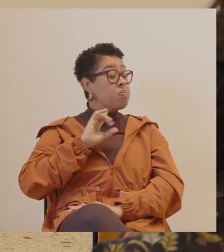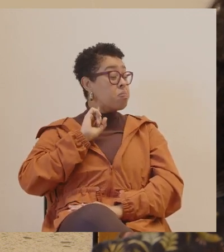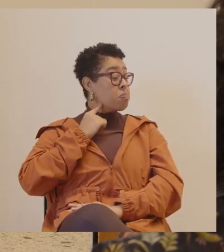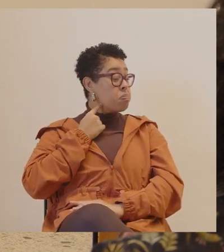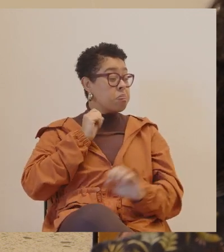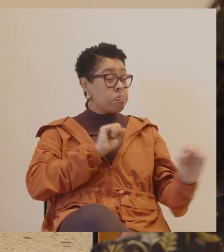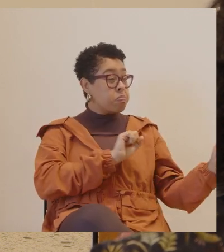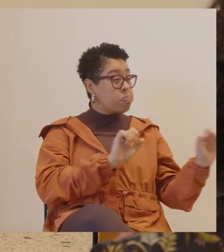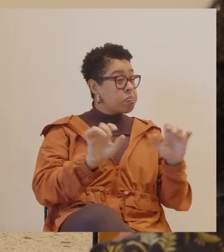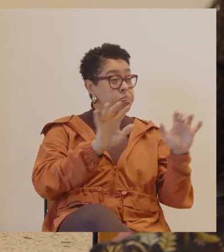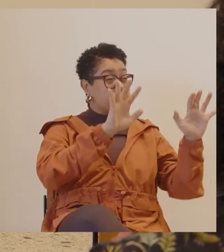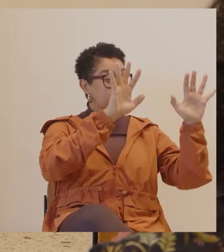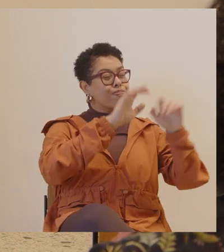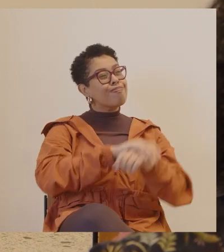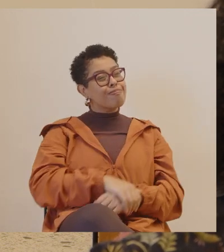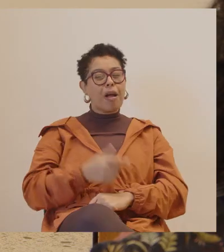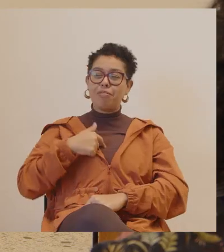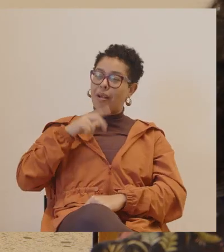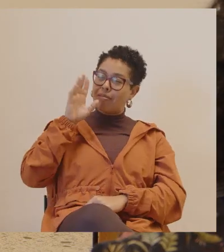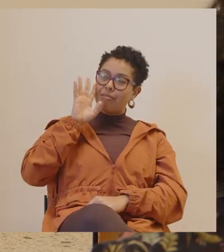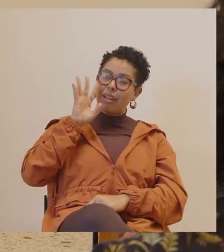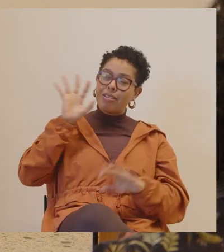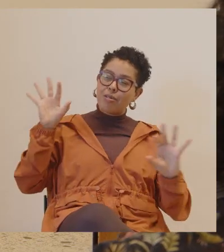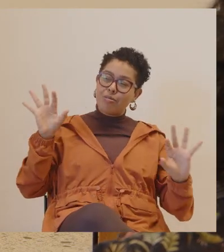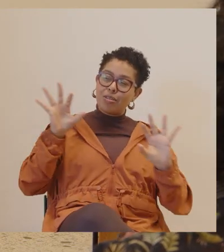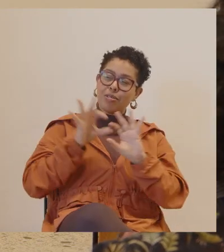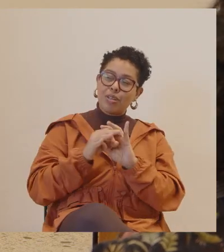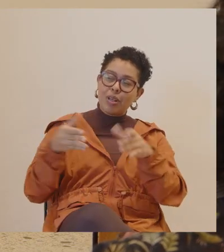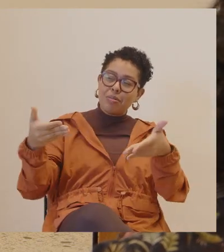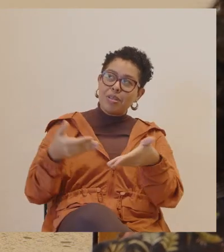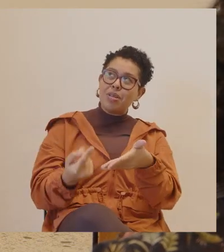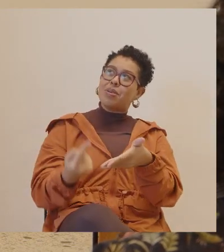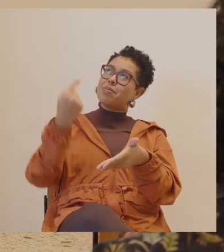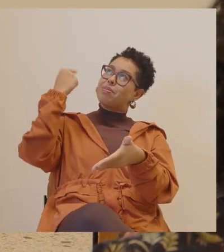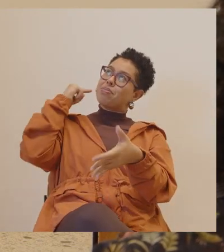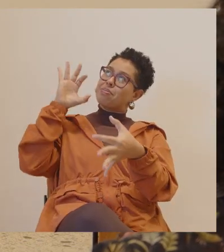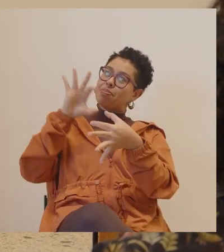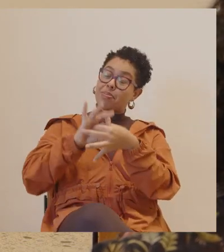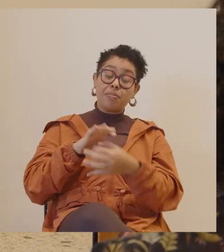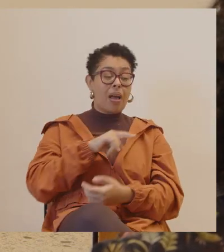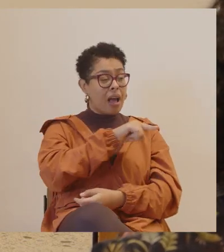E aí eu fiquei pensando um pouco na tua apresentação